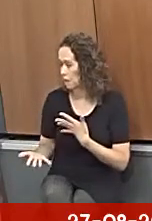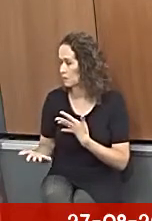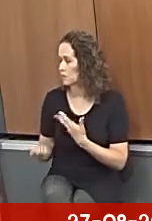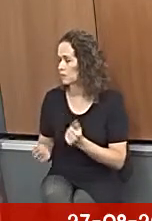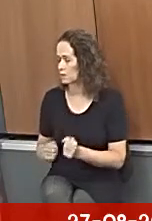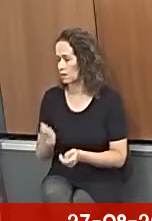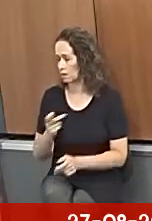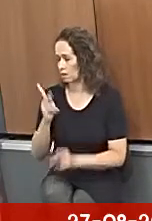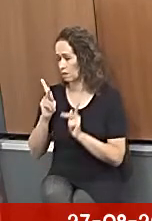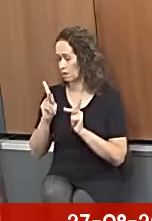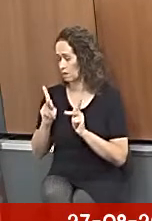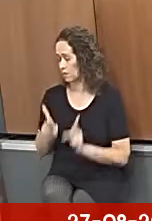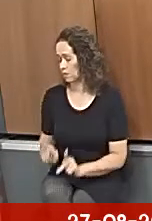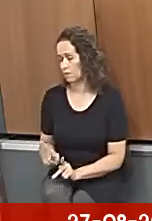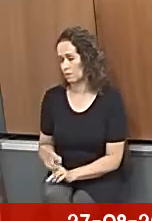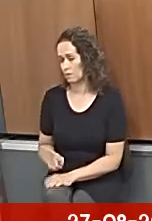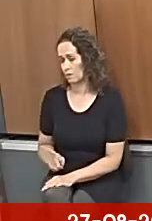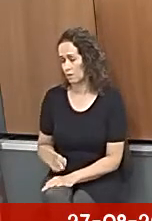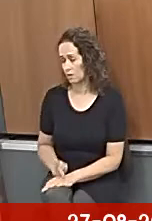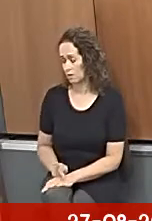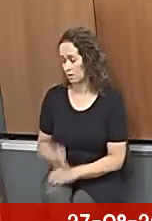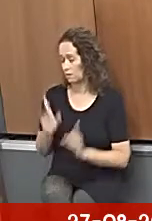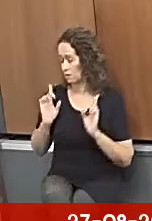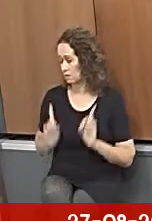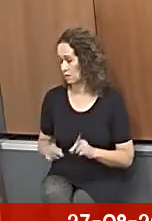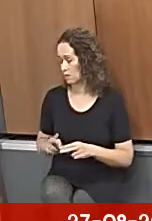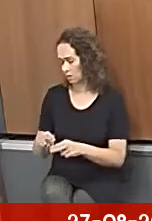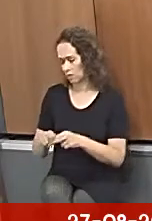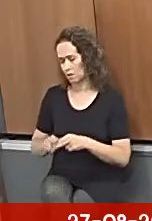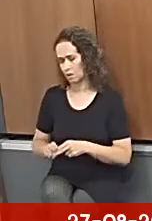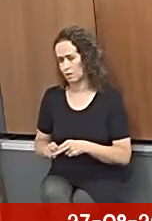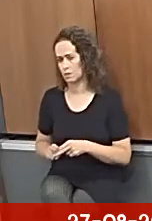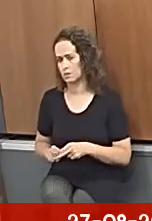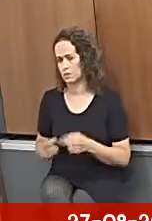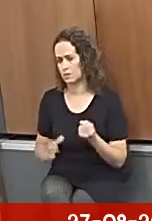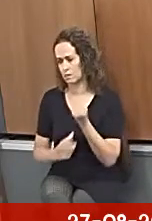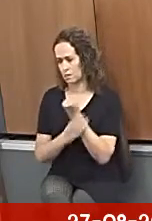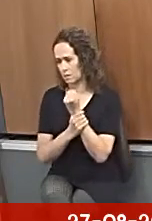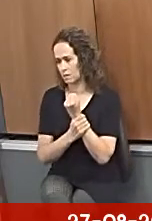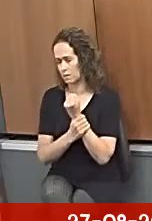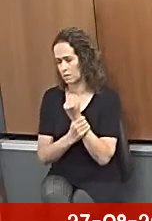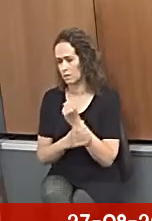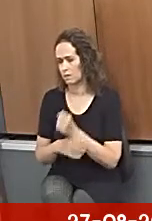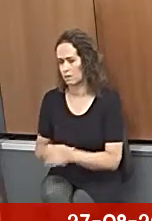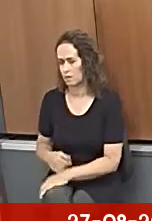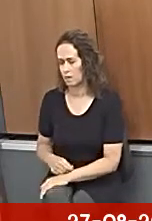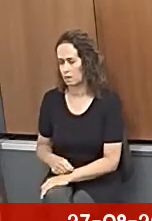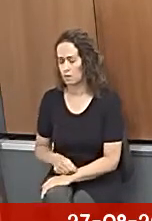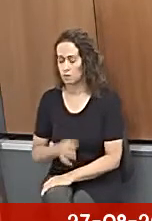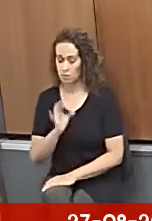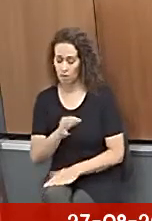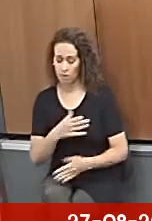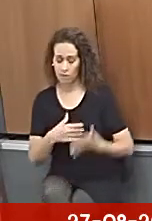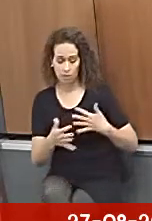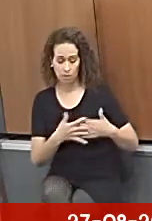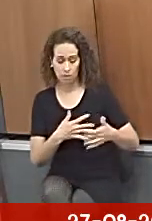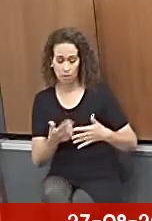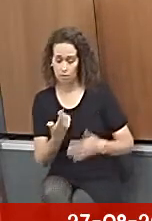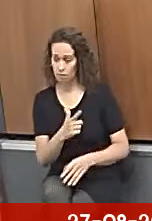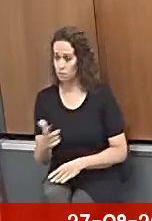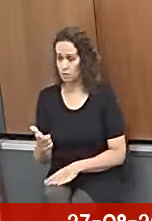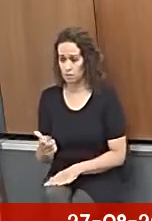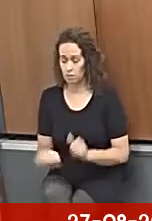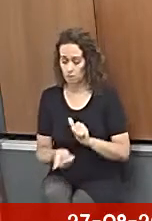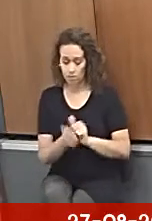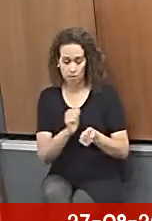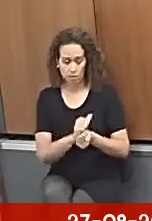pessoa com deficiência por motivos de segurança e só entendia que o momento não foi assim não foi o motivo